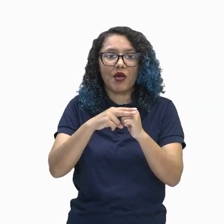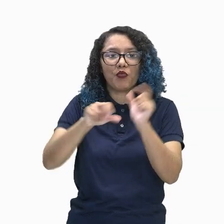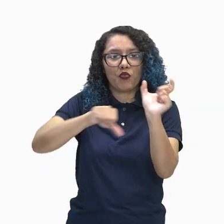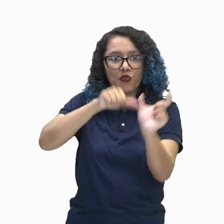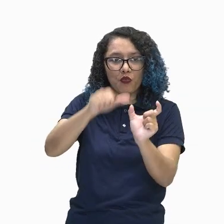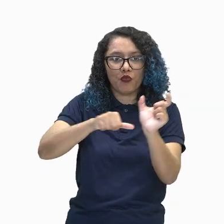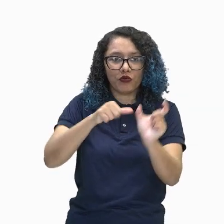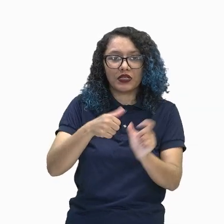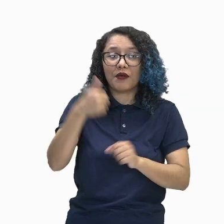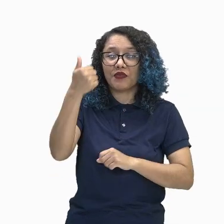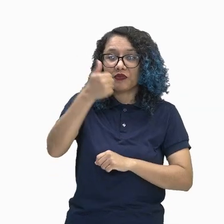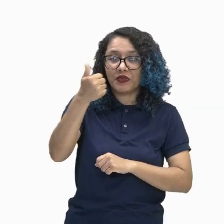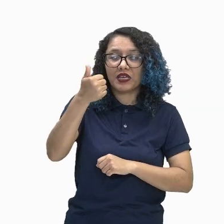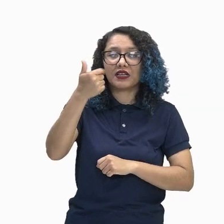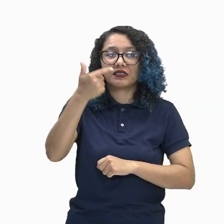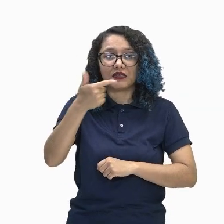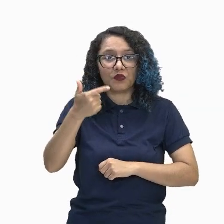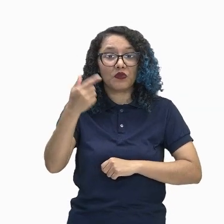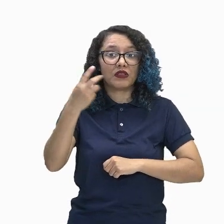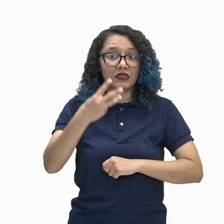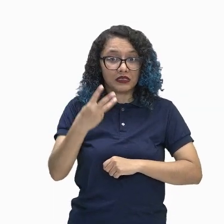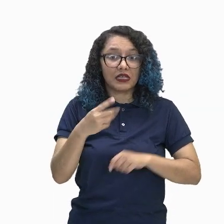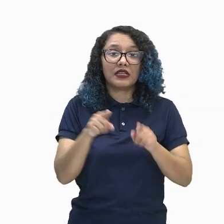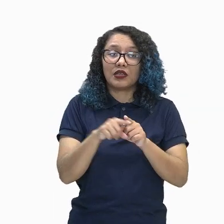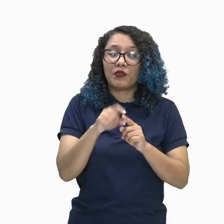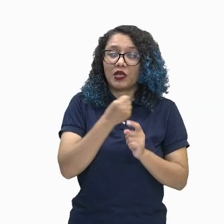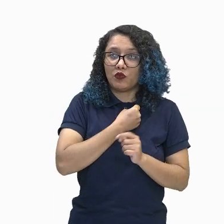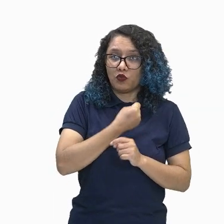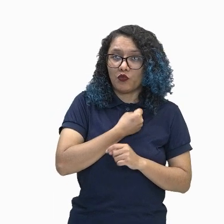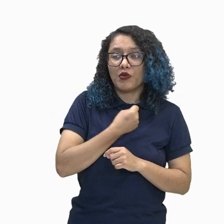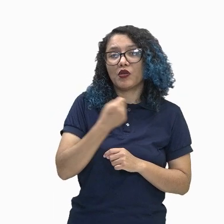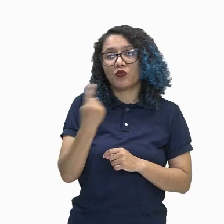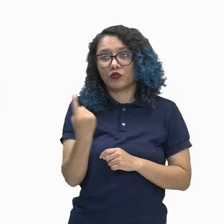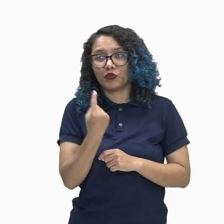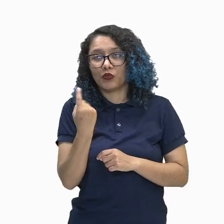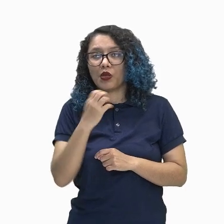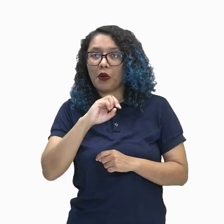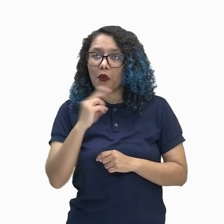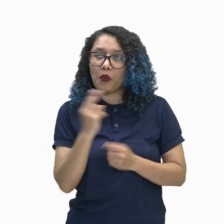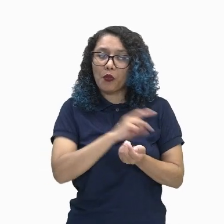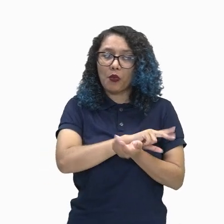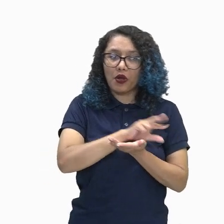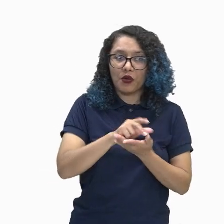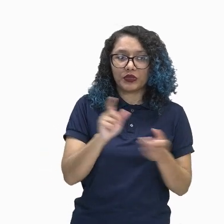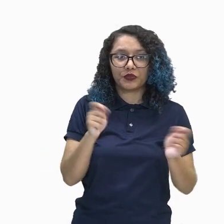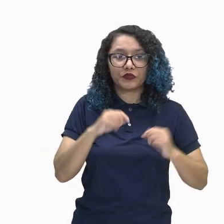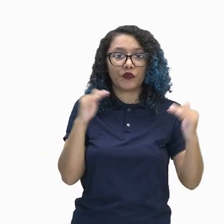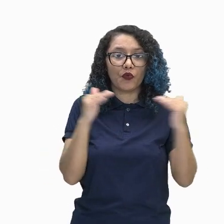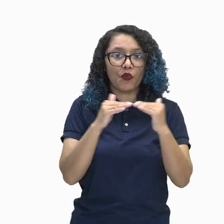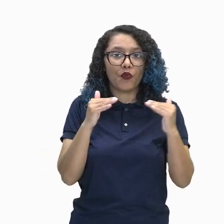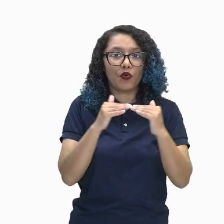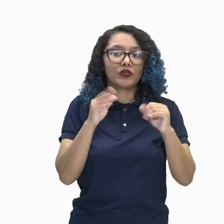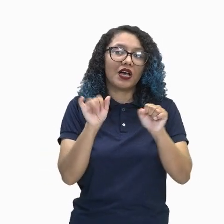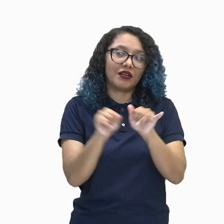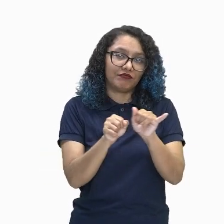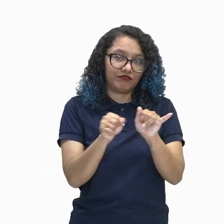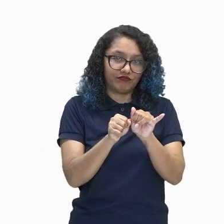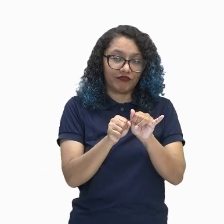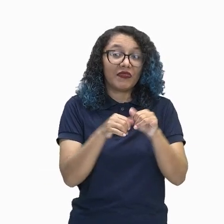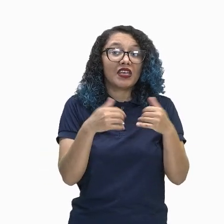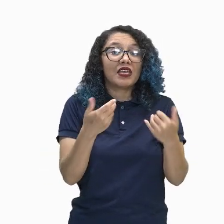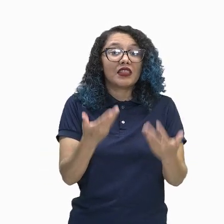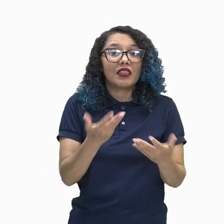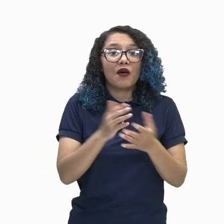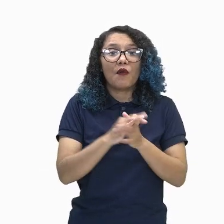primeira, segunda ou terceira pessoa, e número, singular ou plural, para concordar com o sujeito. Então, qual é a regra geral